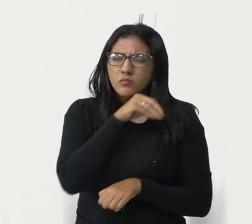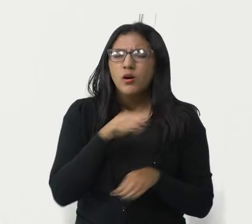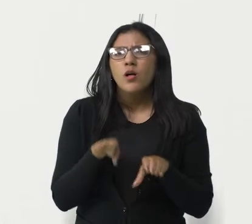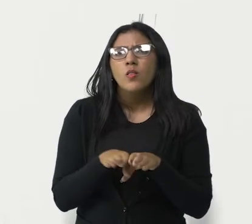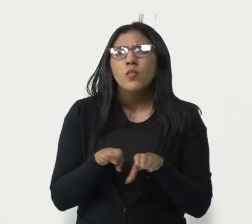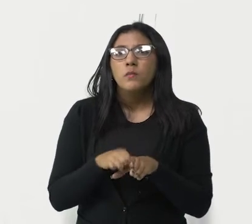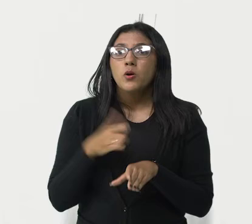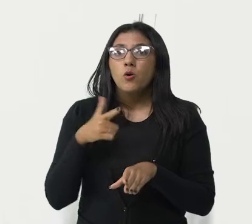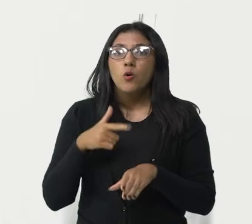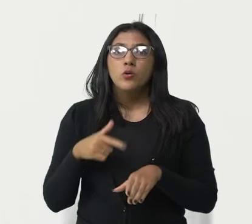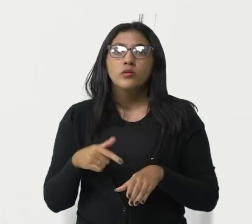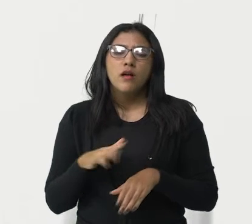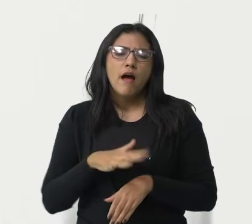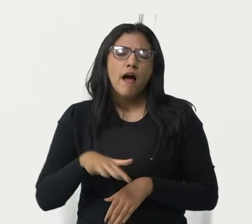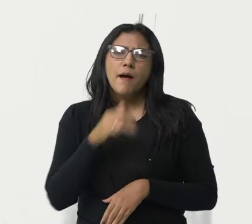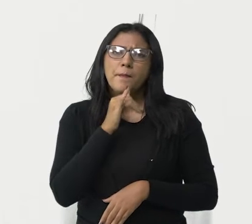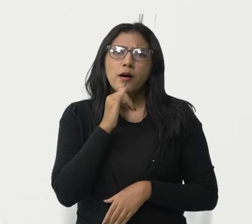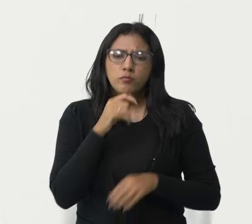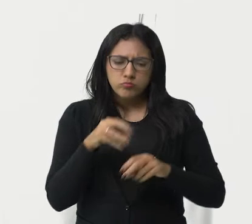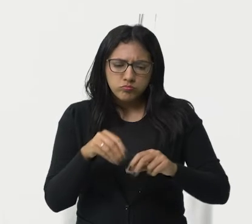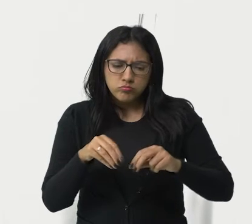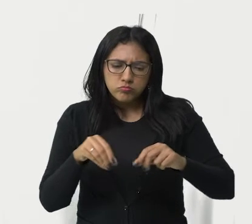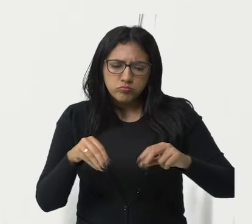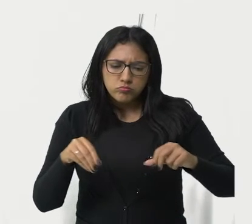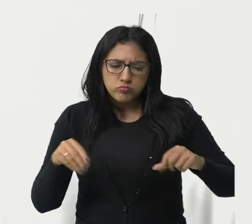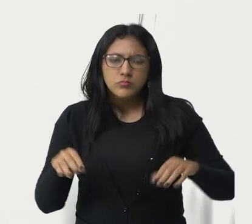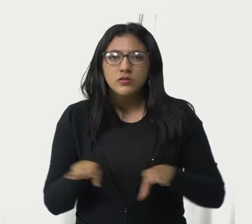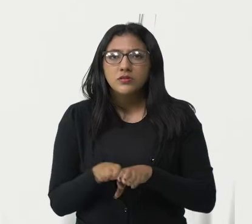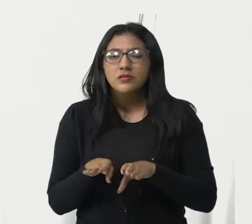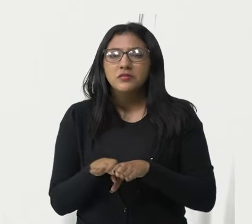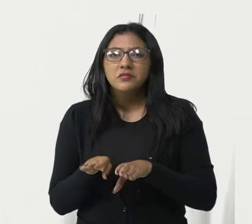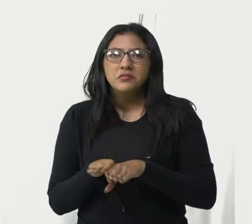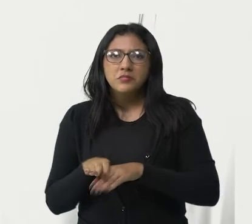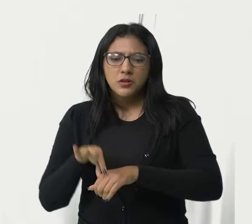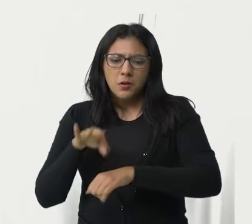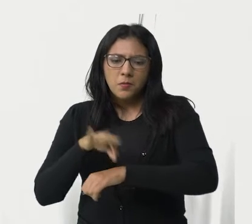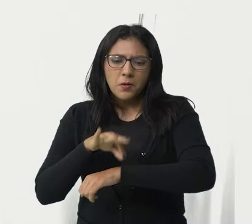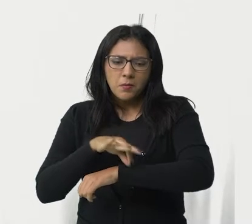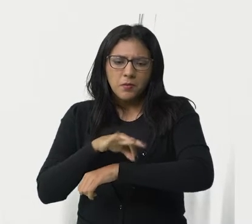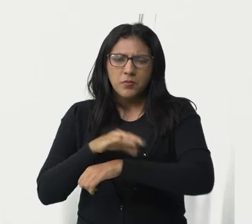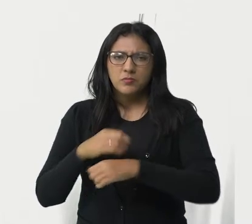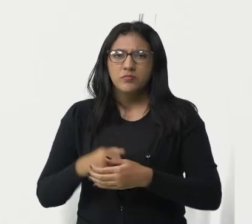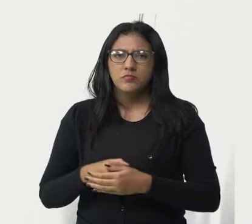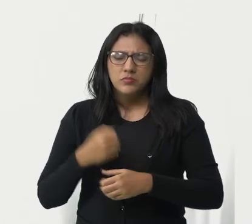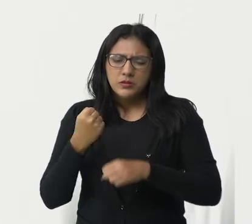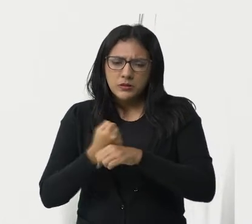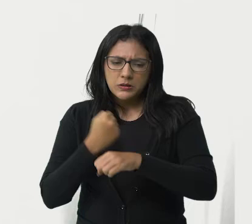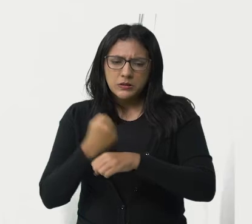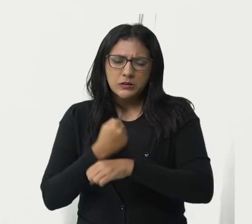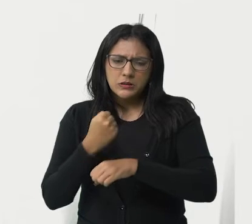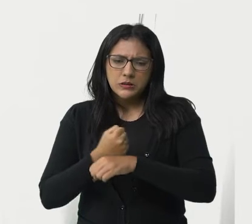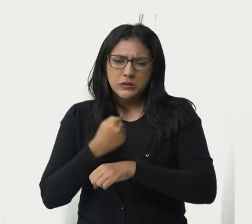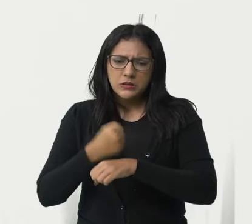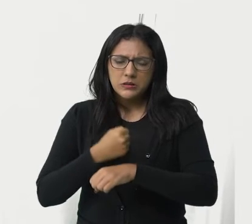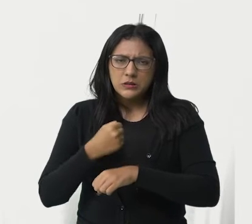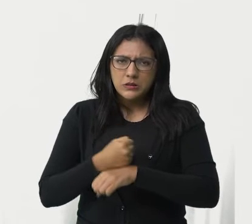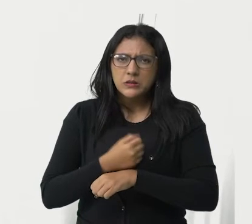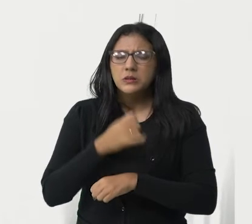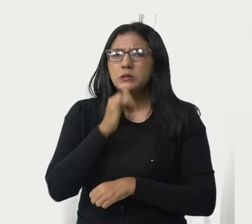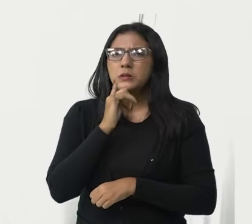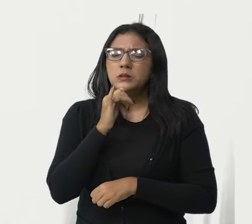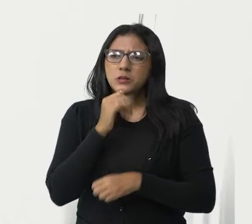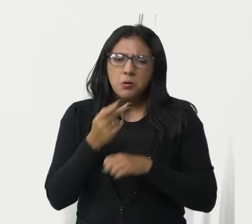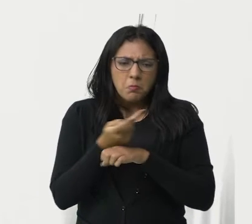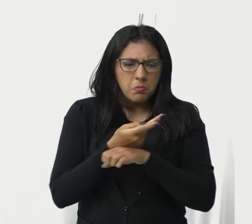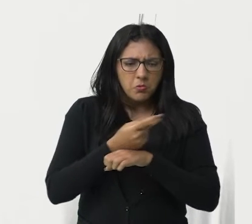ali o solo, né, eles começam a exploração de metais preciosos, principalmente aí do ouro